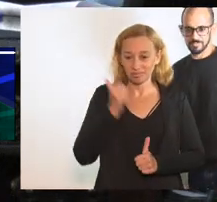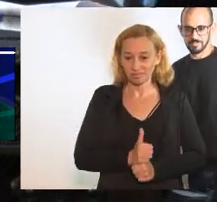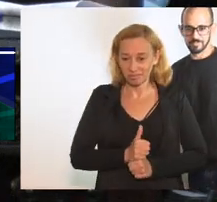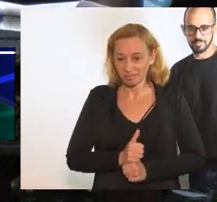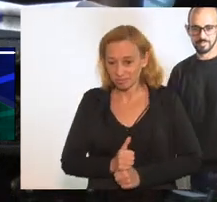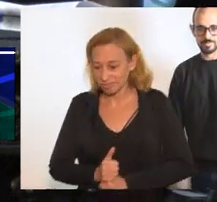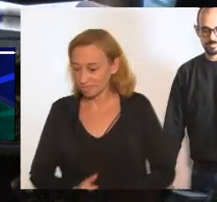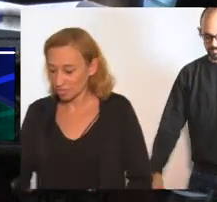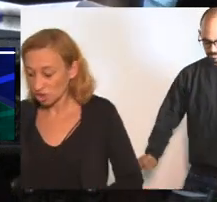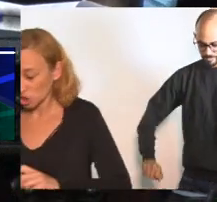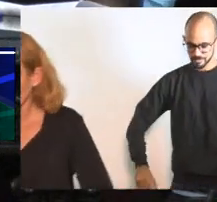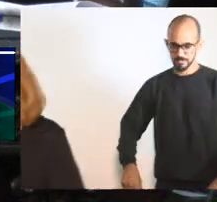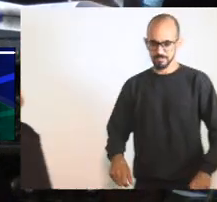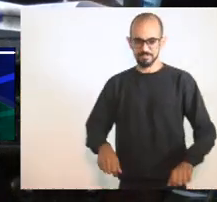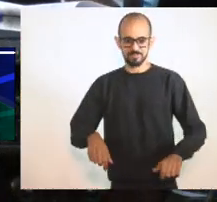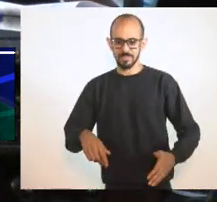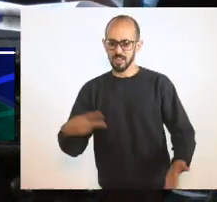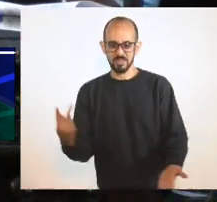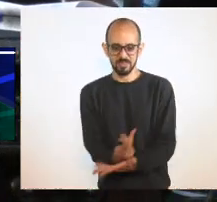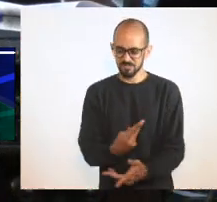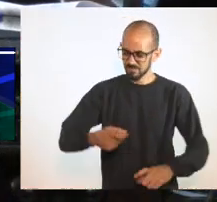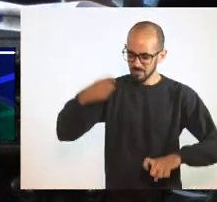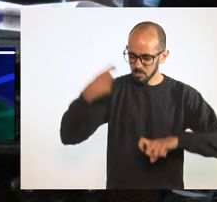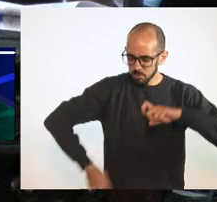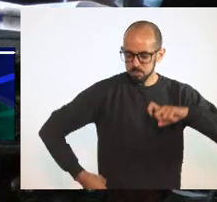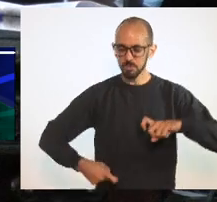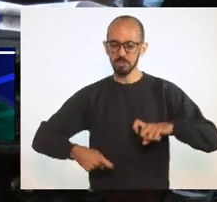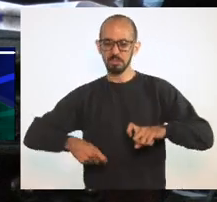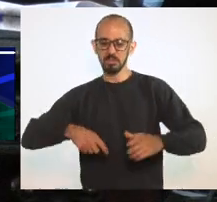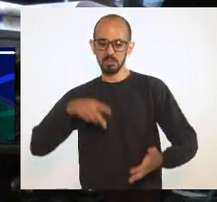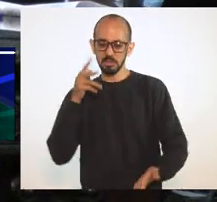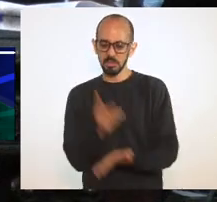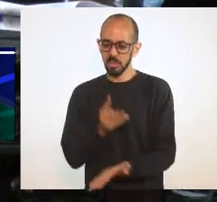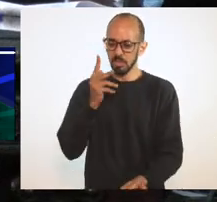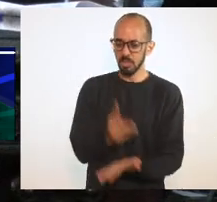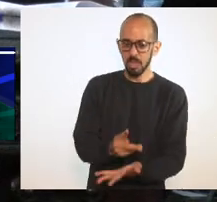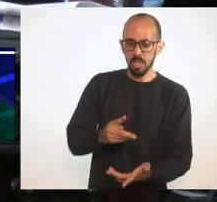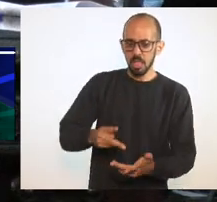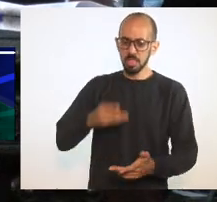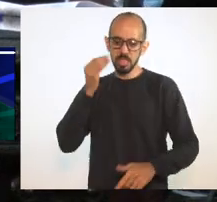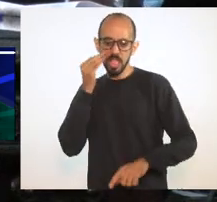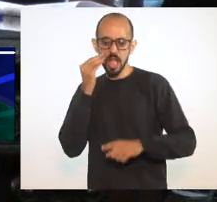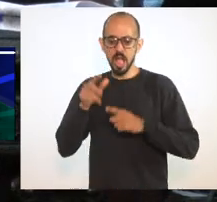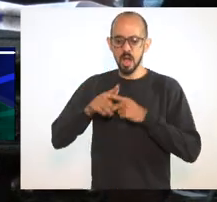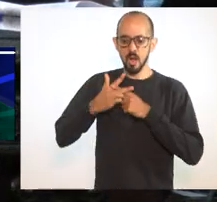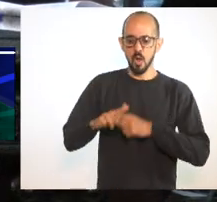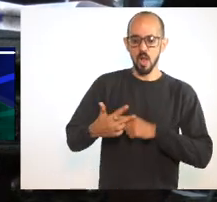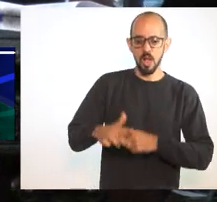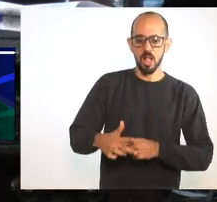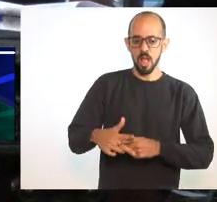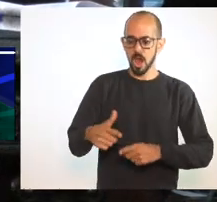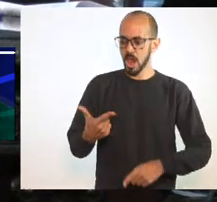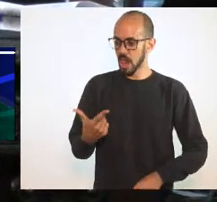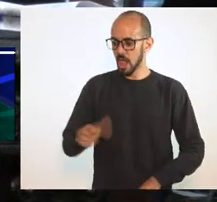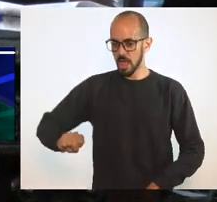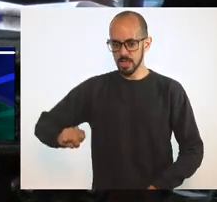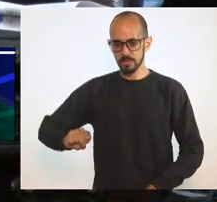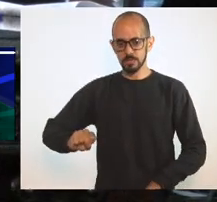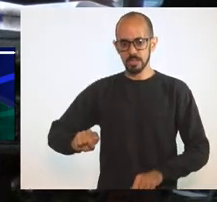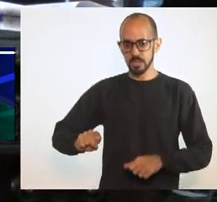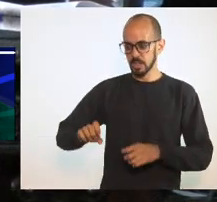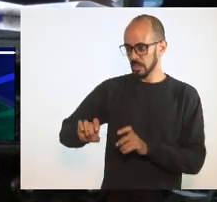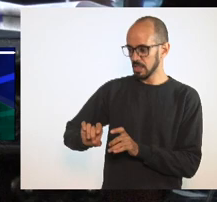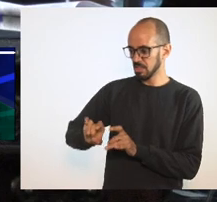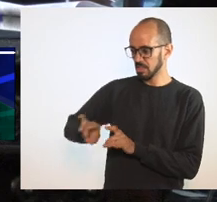enfrentam estupros repetidos, corretivos, expulsões de casa e exclusões